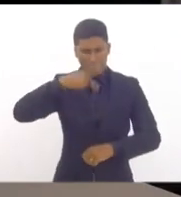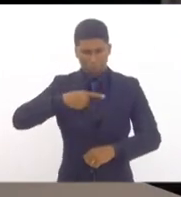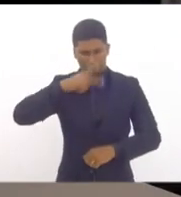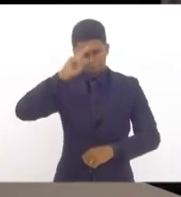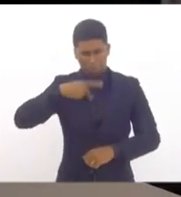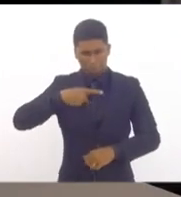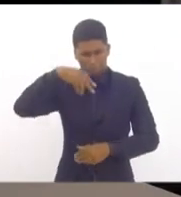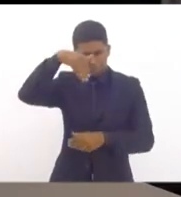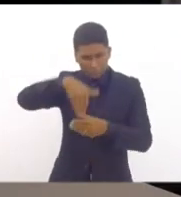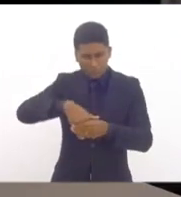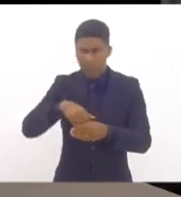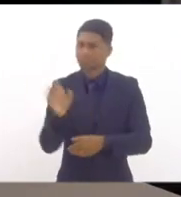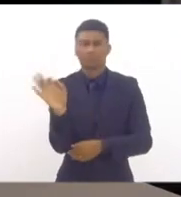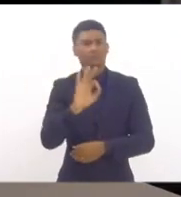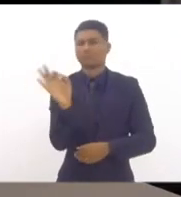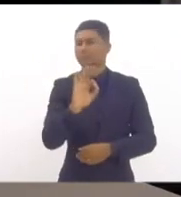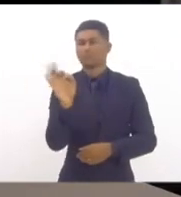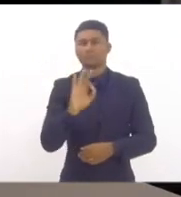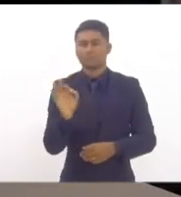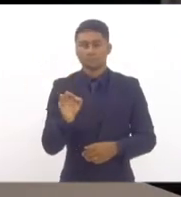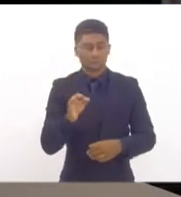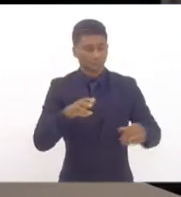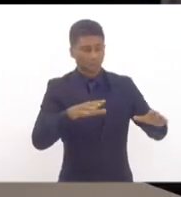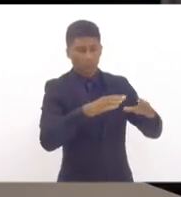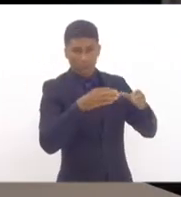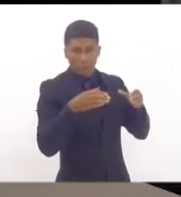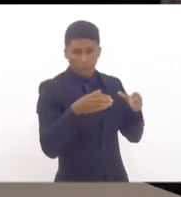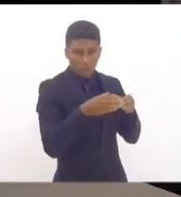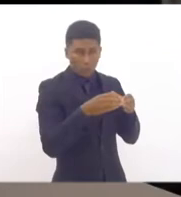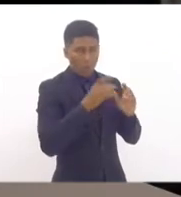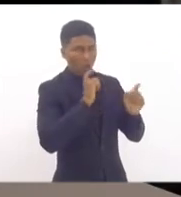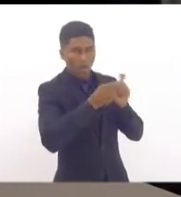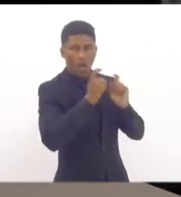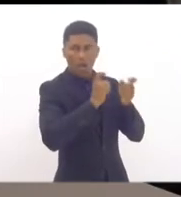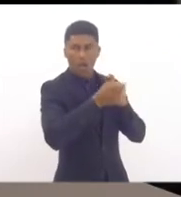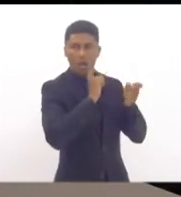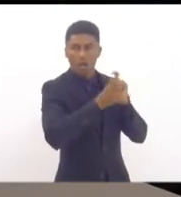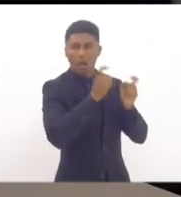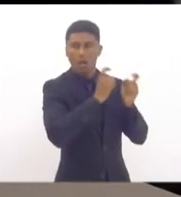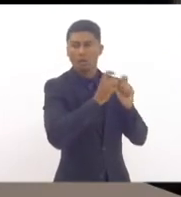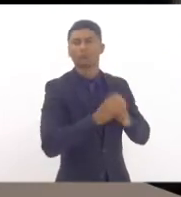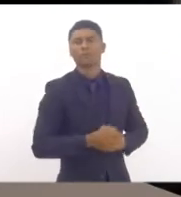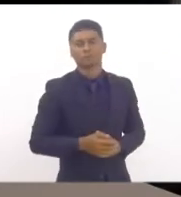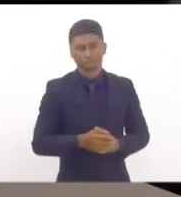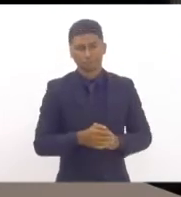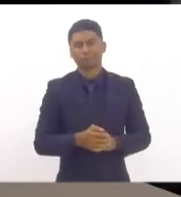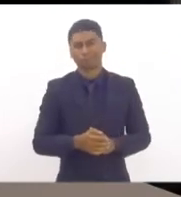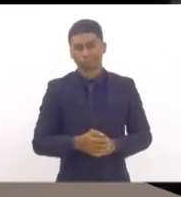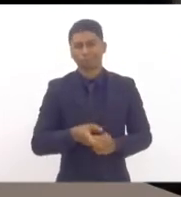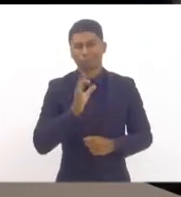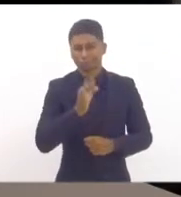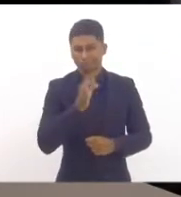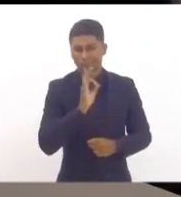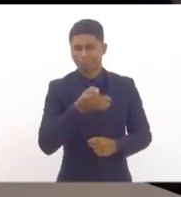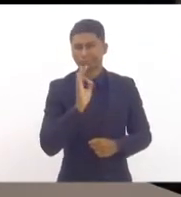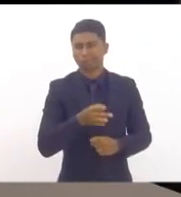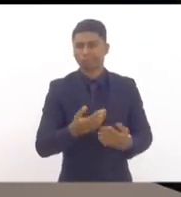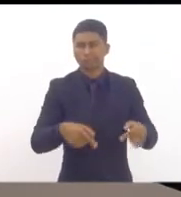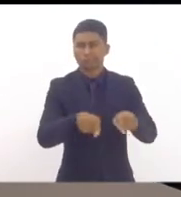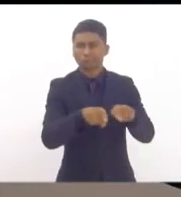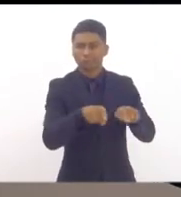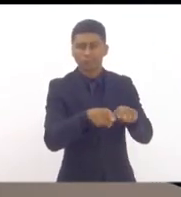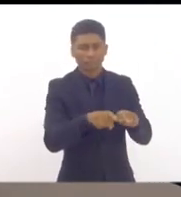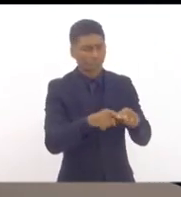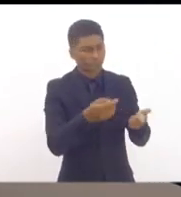pessoal, foi um voto de construção, de debate. Ouvimos, debatemos internamente, ouvimos